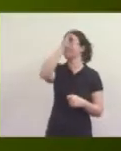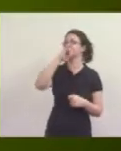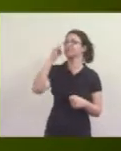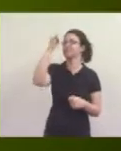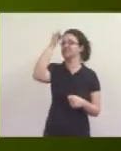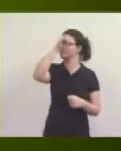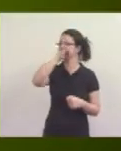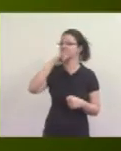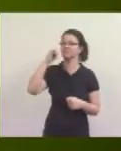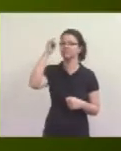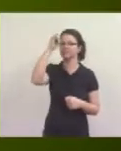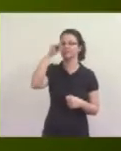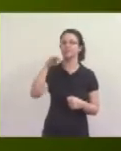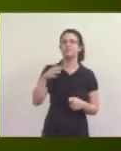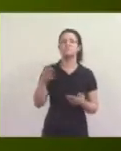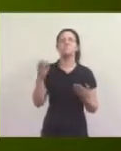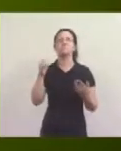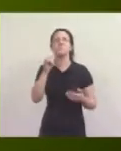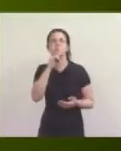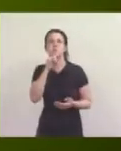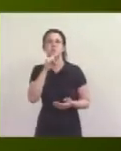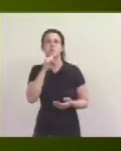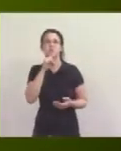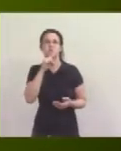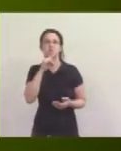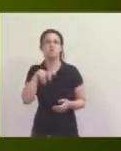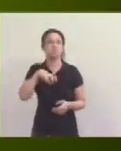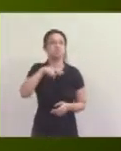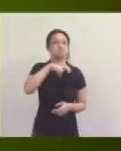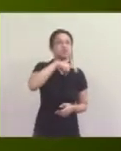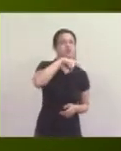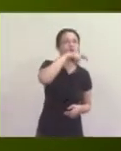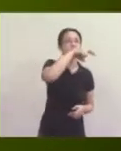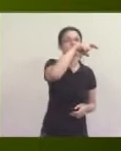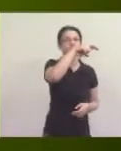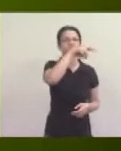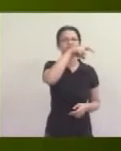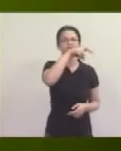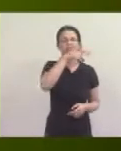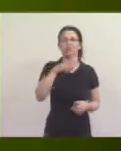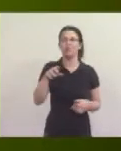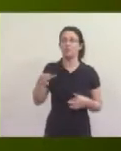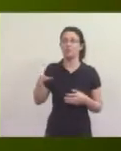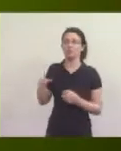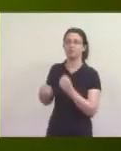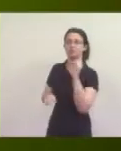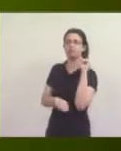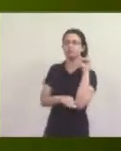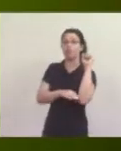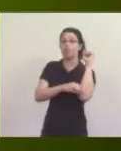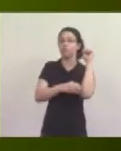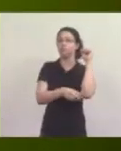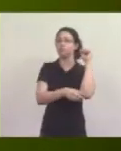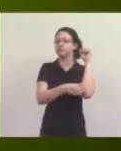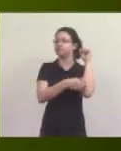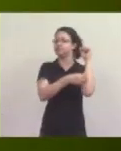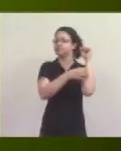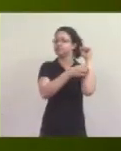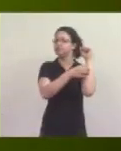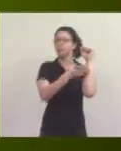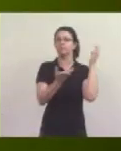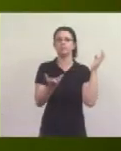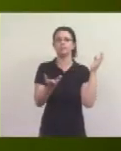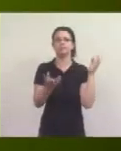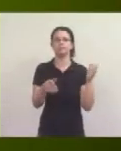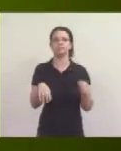nossa. São quatro lances de escada? Dispense o elevador. Dê alguns passos e ligue a TV na hora que vai assistir e